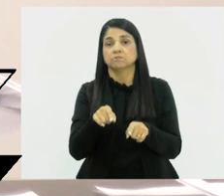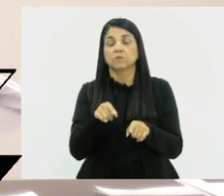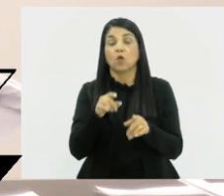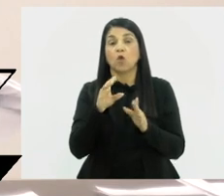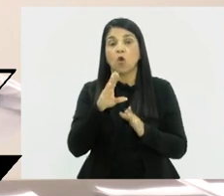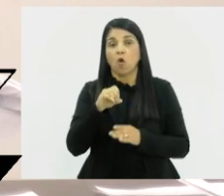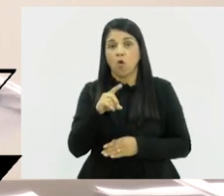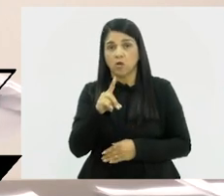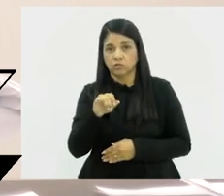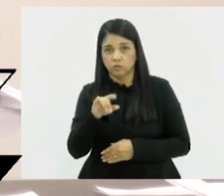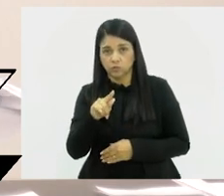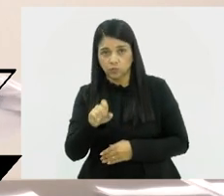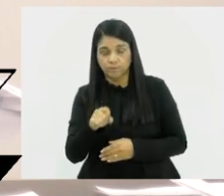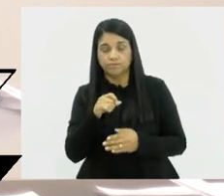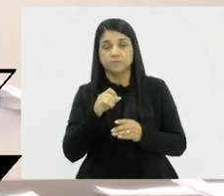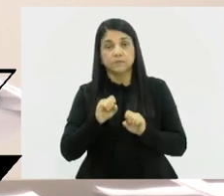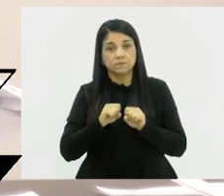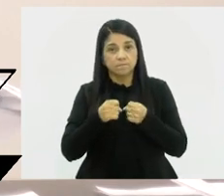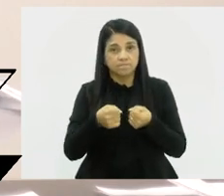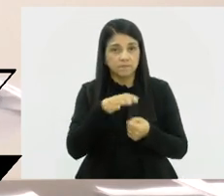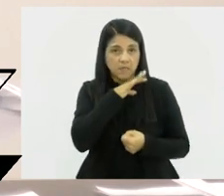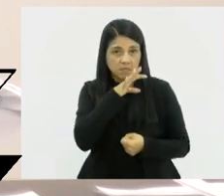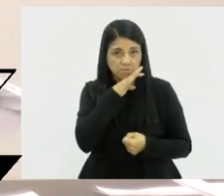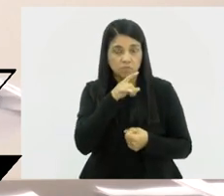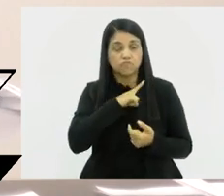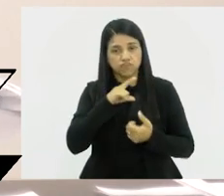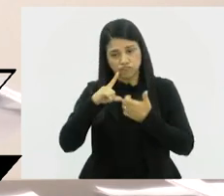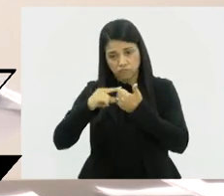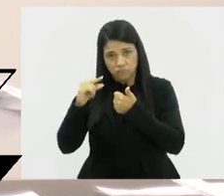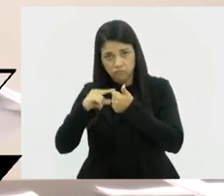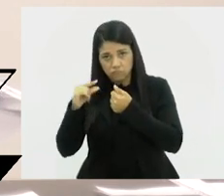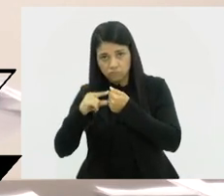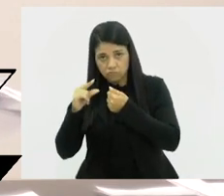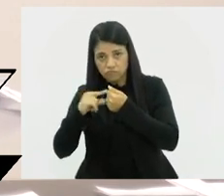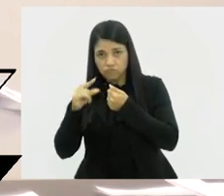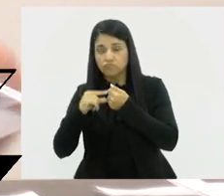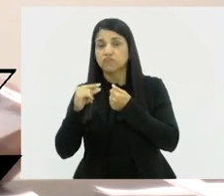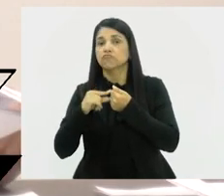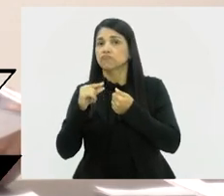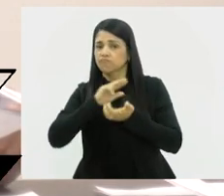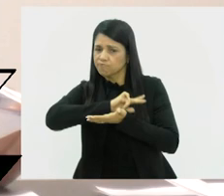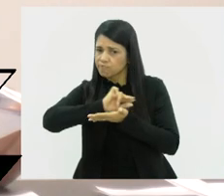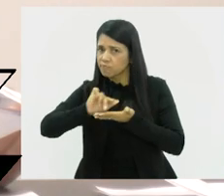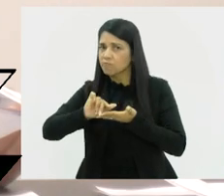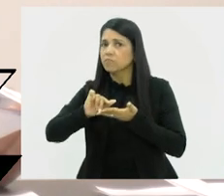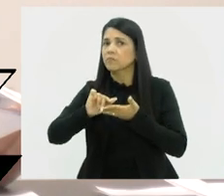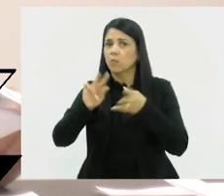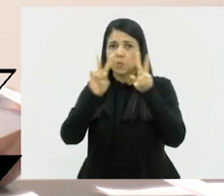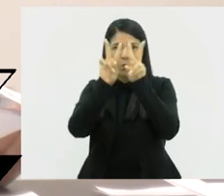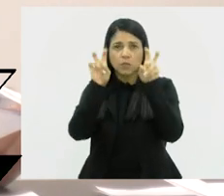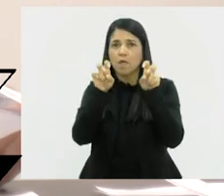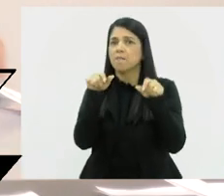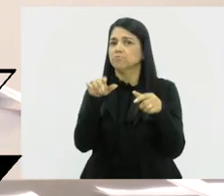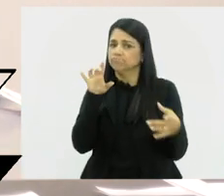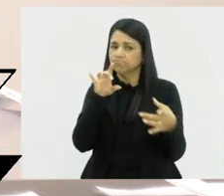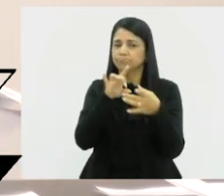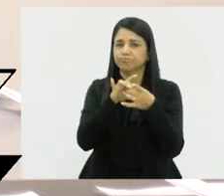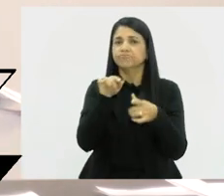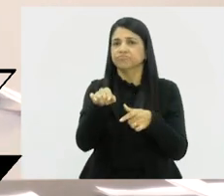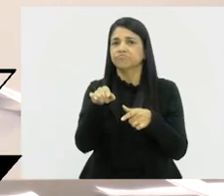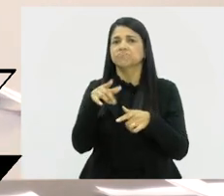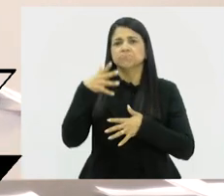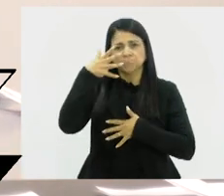Animal, há muitos artigos e muitos dispositivos sobre o tema que Vossa Excelência levantou